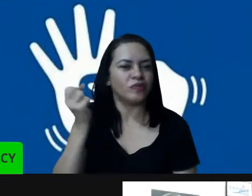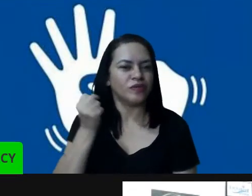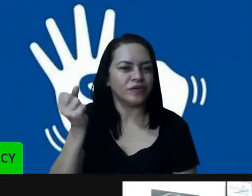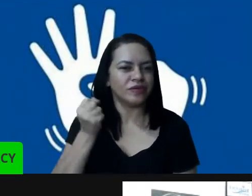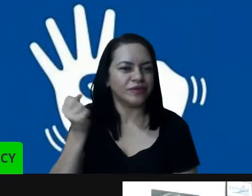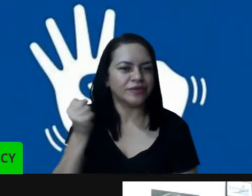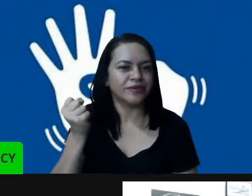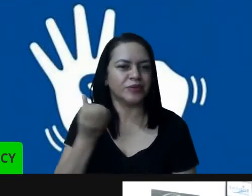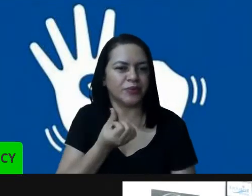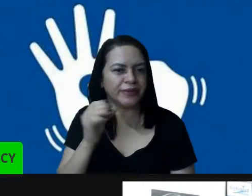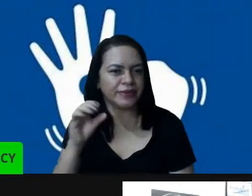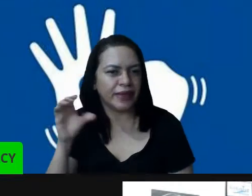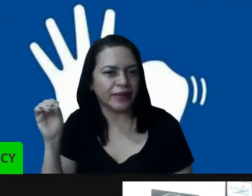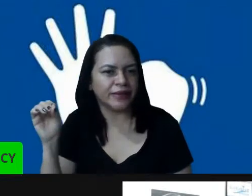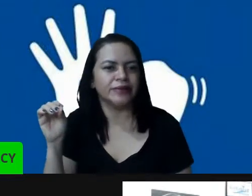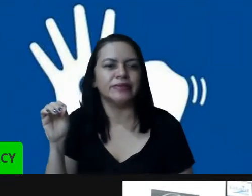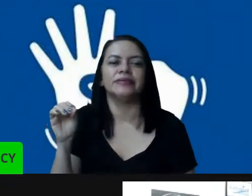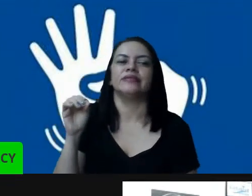Covid-19,